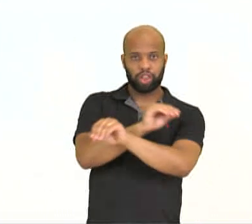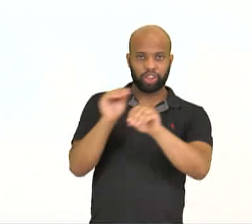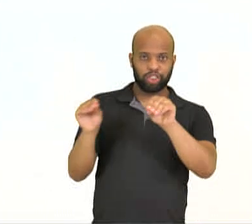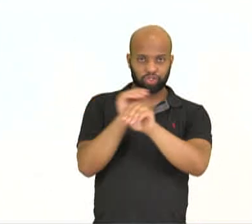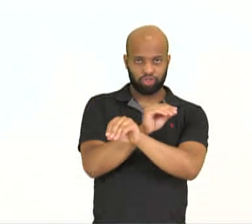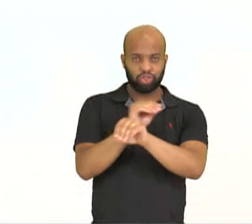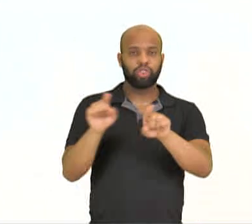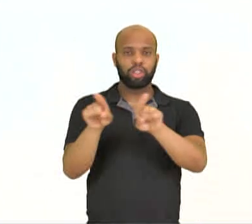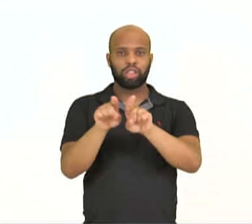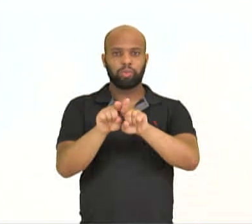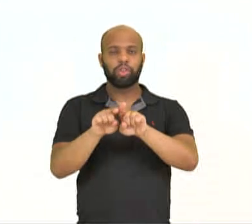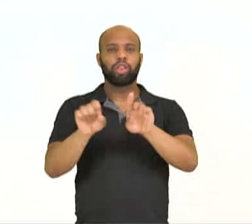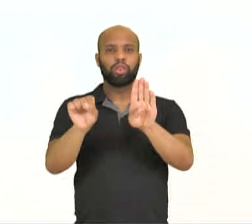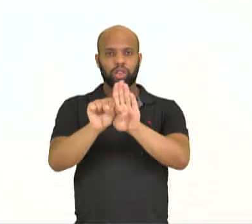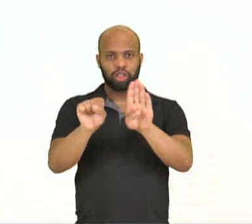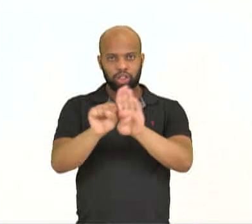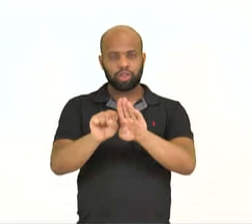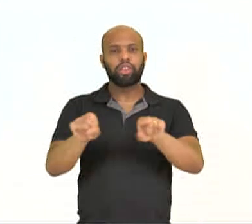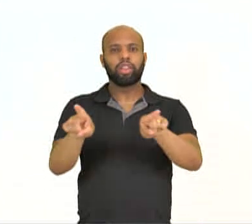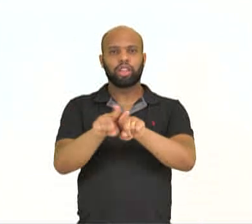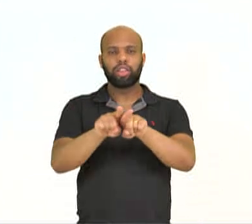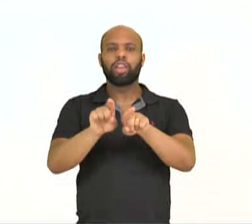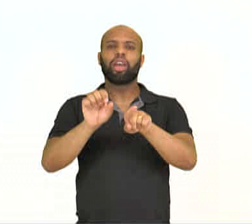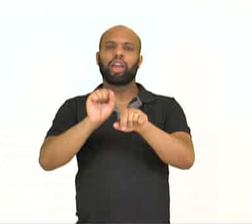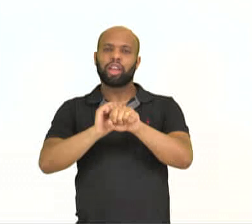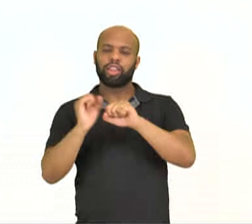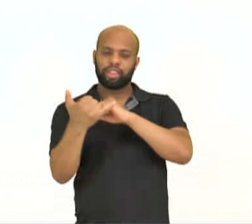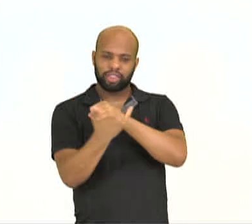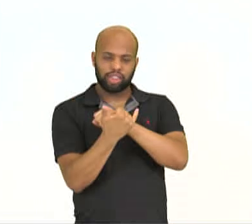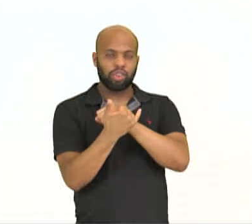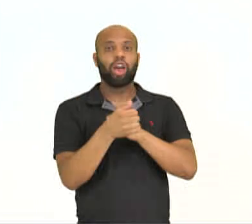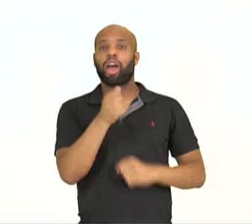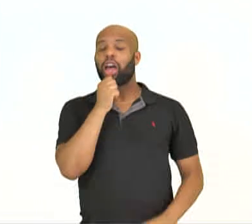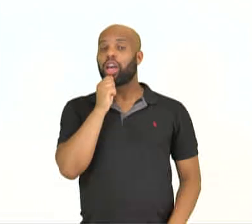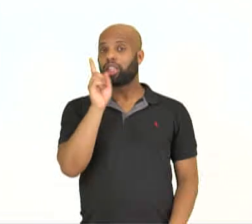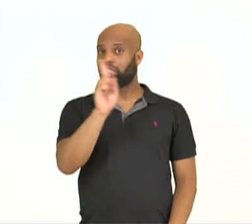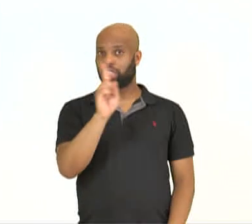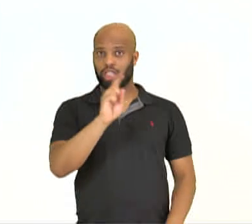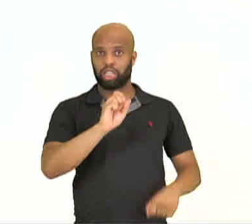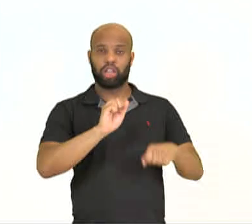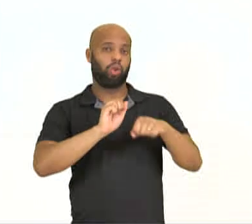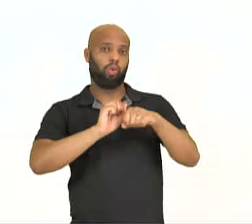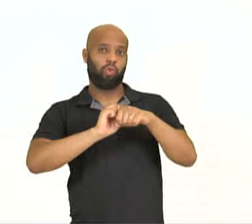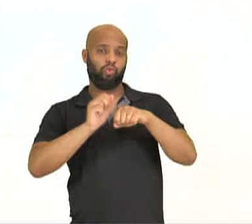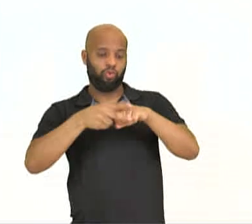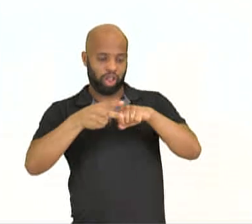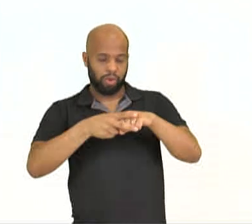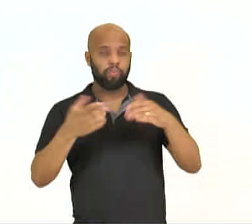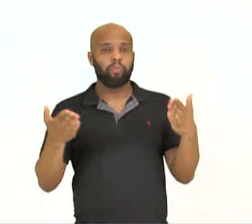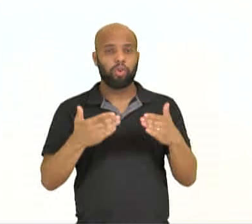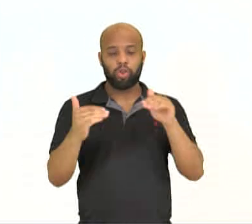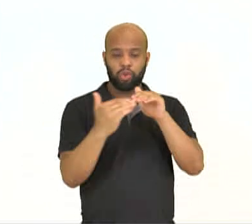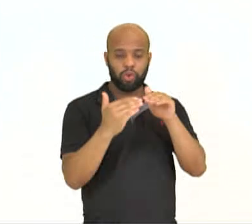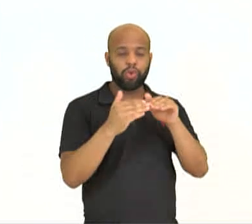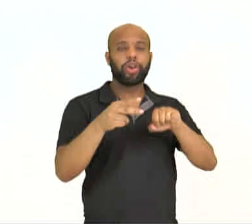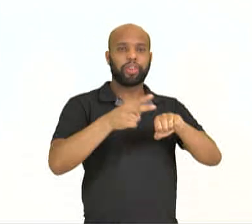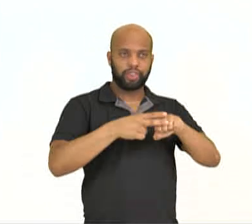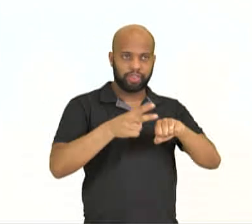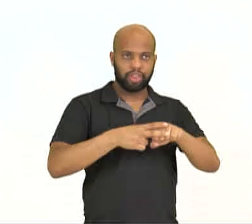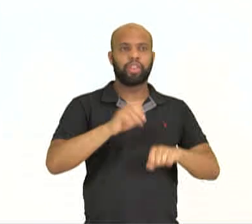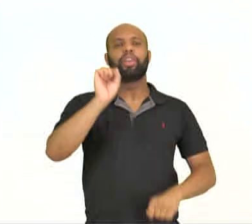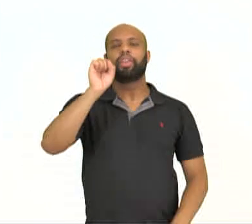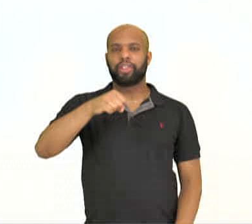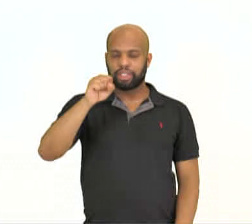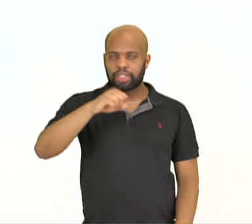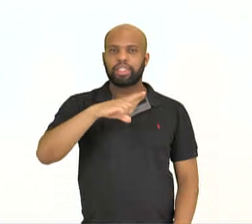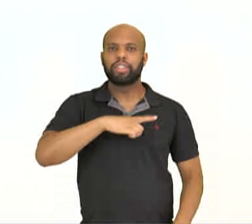e o adjetivo. Ok? Veja que aqui nós não citamos verbos. Concordância verbal, aí sim, eu